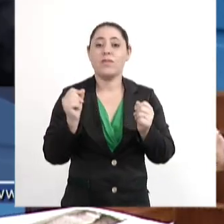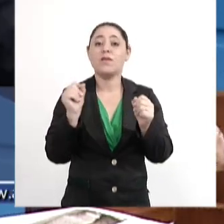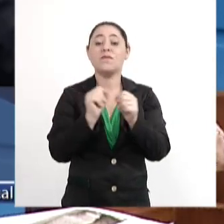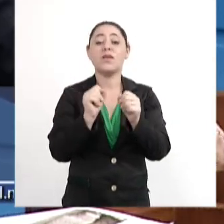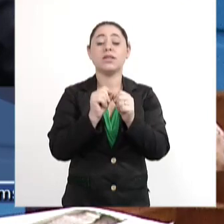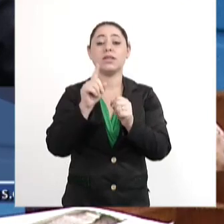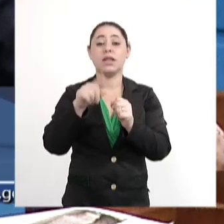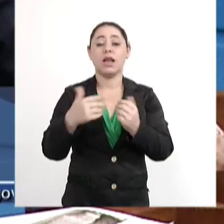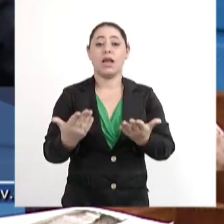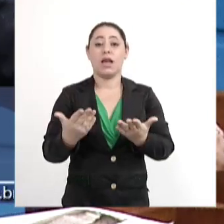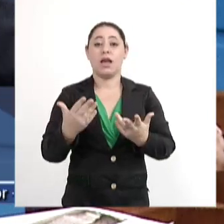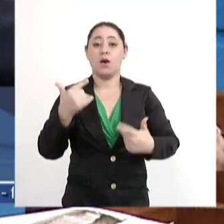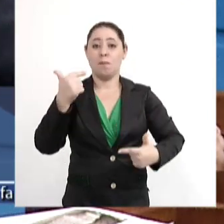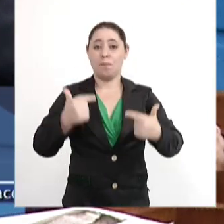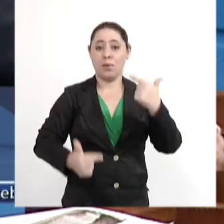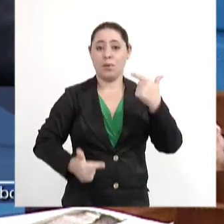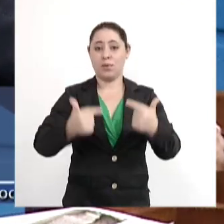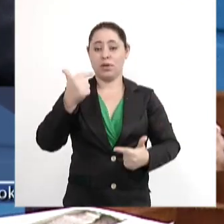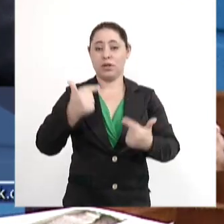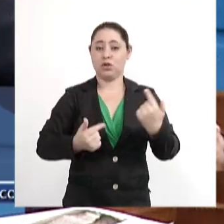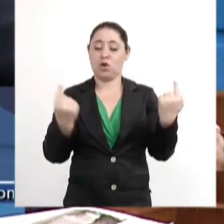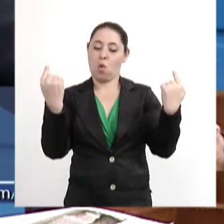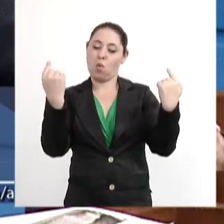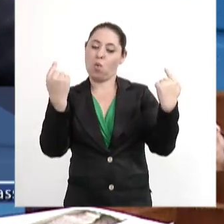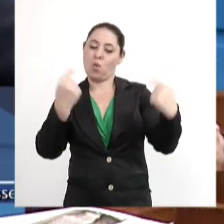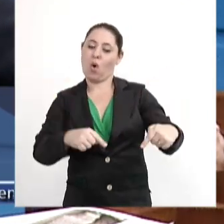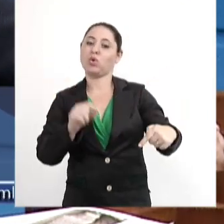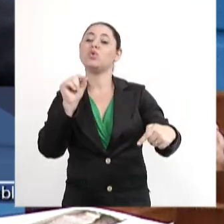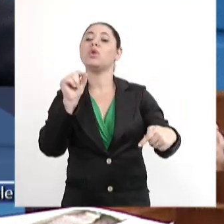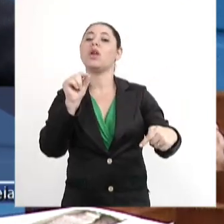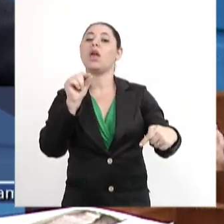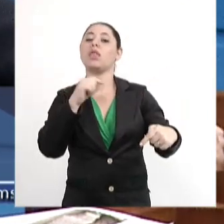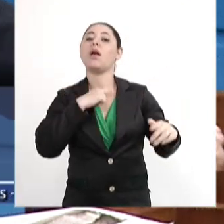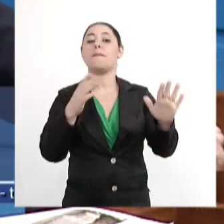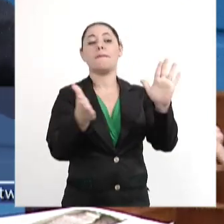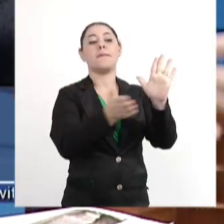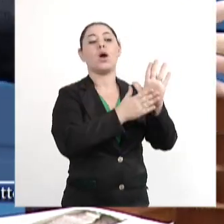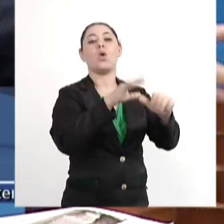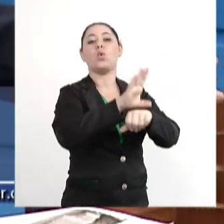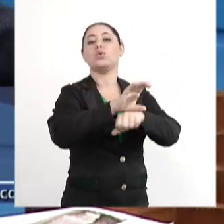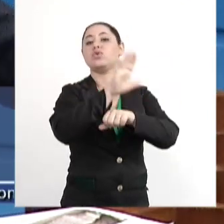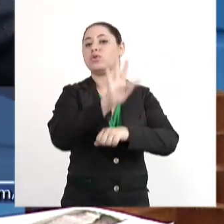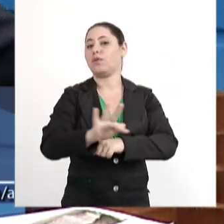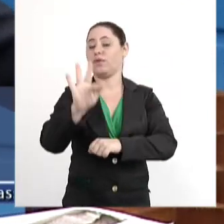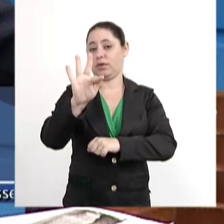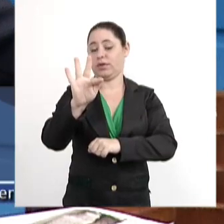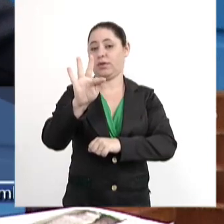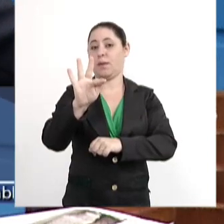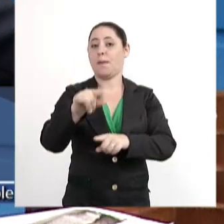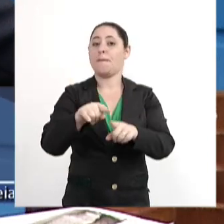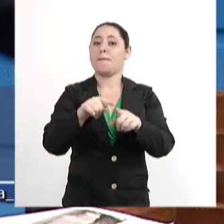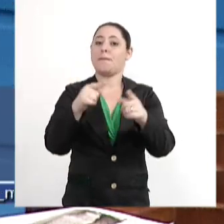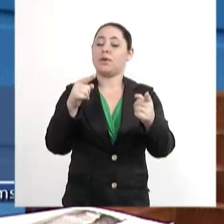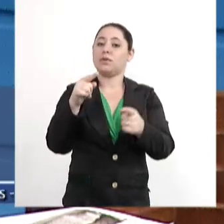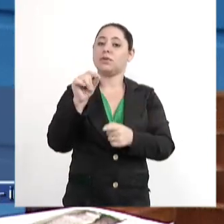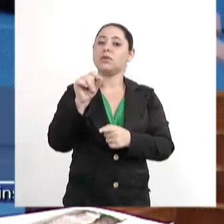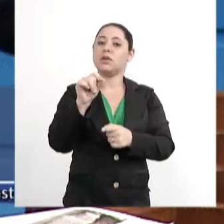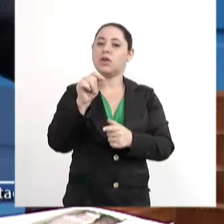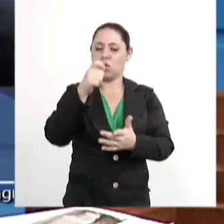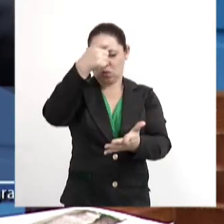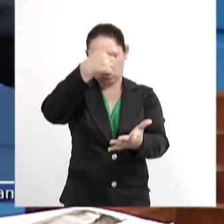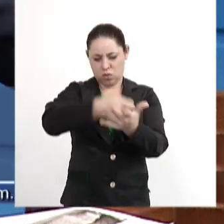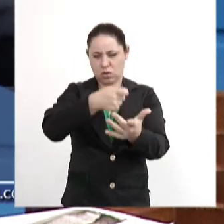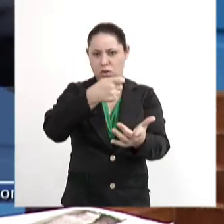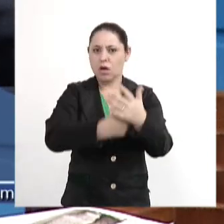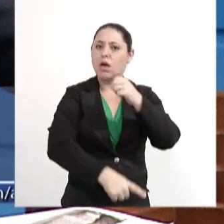faça assim uma política contrária àquilo que está previsto na Constituição Federal, mas que cumpra o seu papel